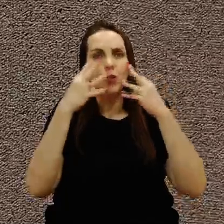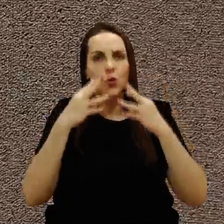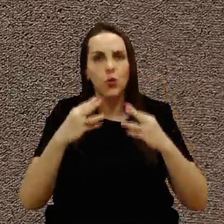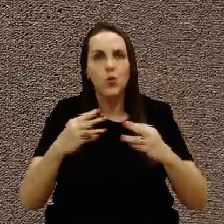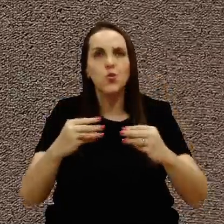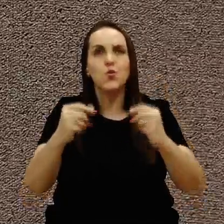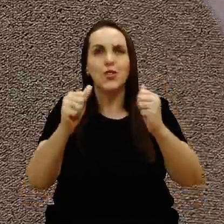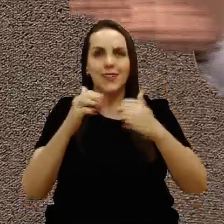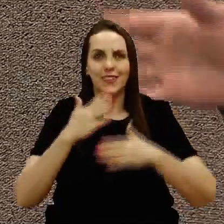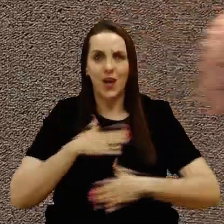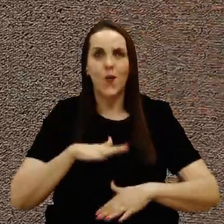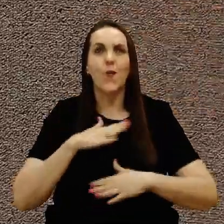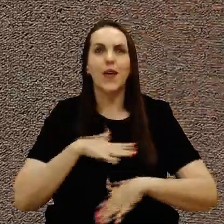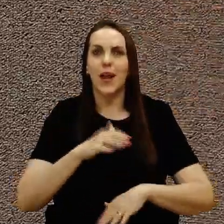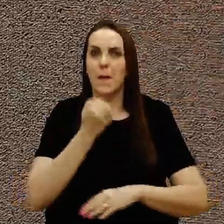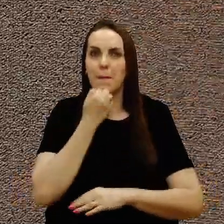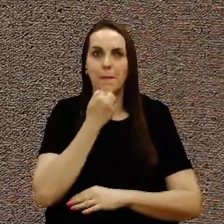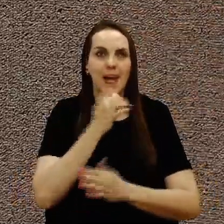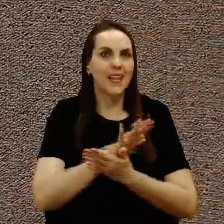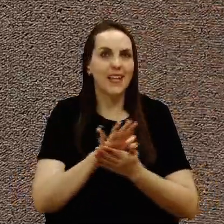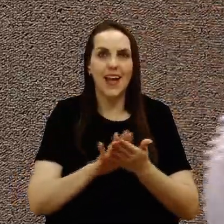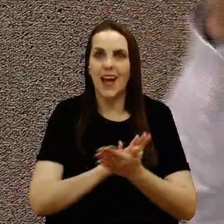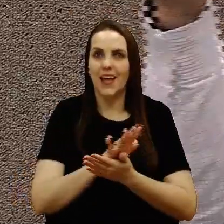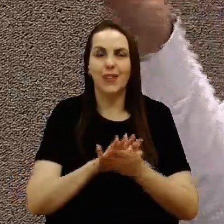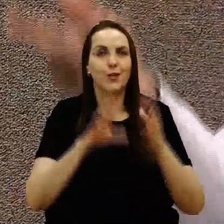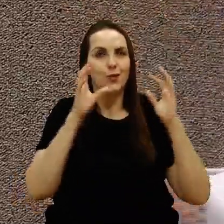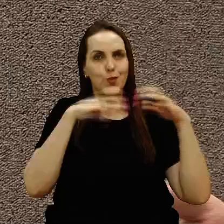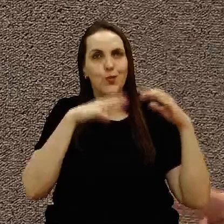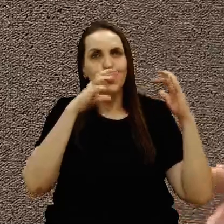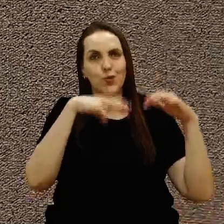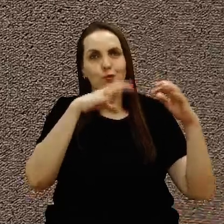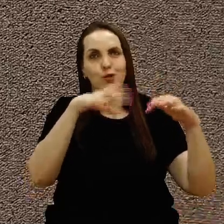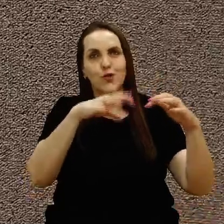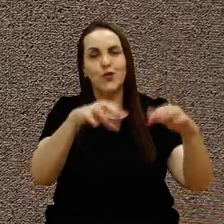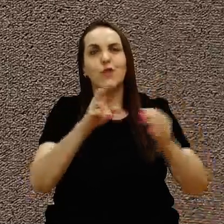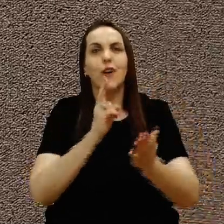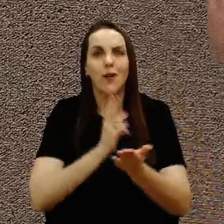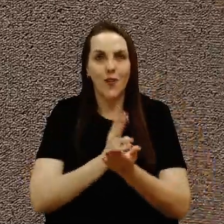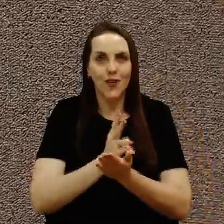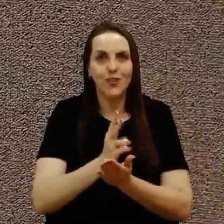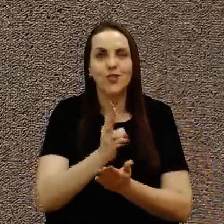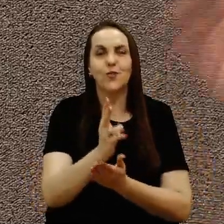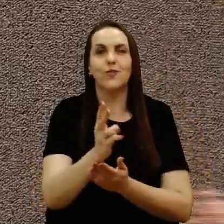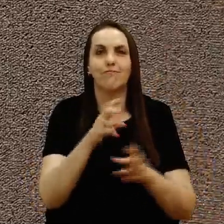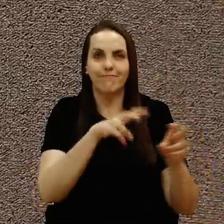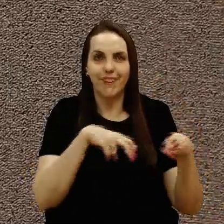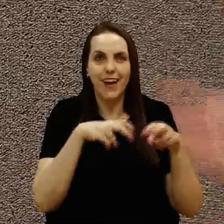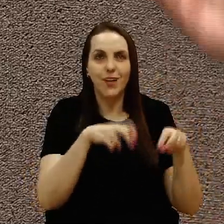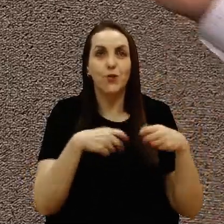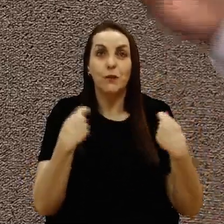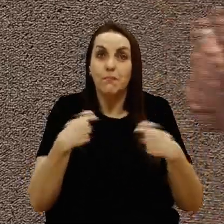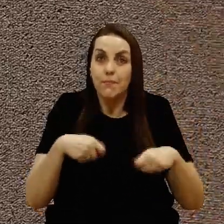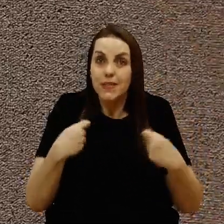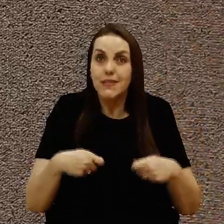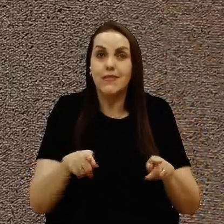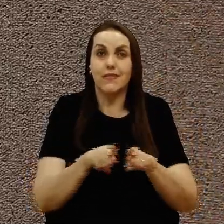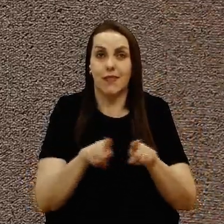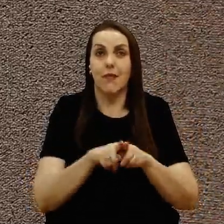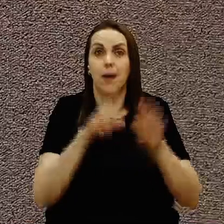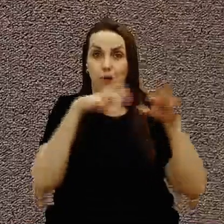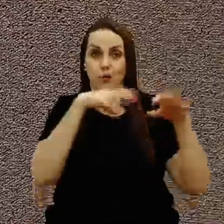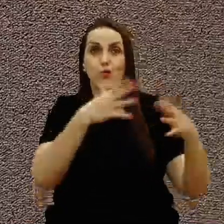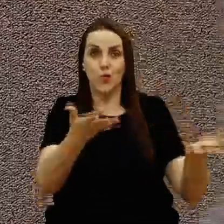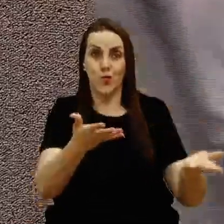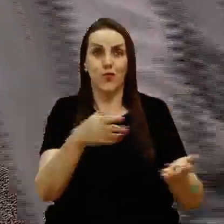chuva tranquila, uma chuva calma, que está continuando, que a nossa agricultura precisava dessa chuva, né, vereador Aldoném? Precisava, porque